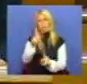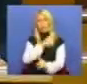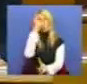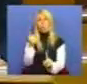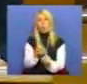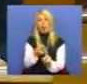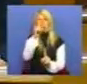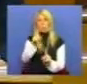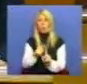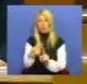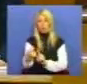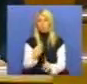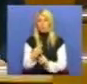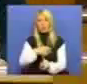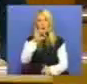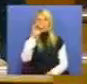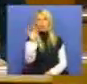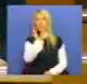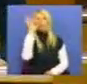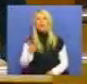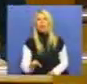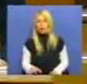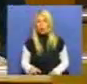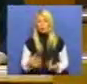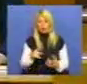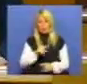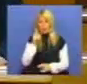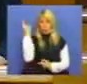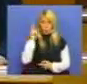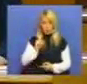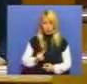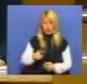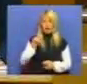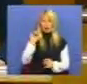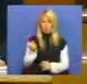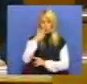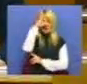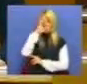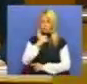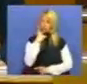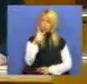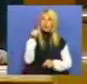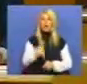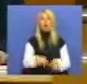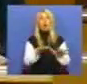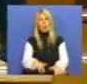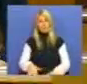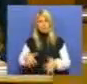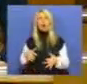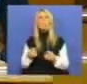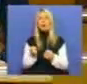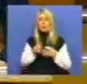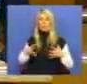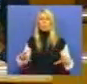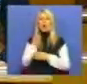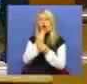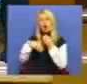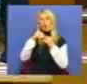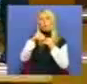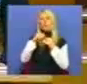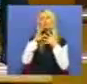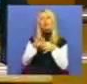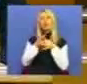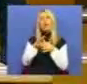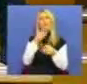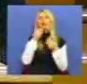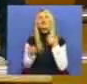de 80 euros. E no dia em que o Primeiro-Ministro anunciou neste mesmo Parlamento o alargamento do complemento de solidariedade para idosos,